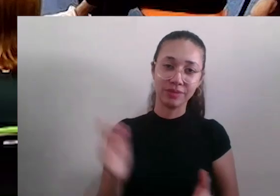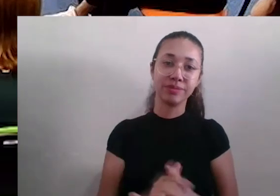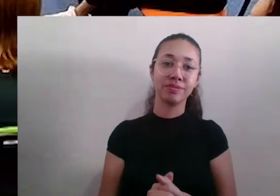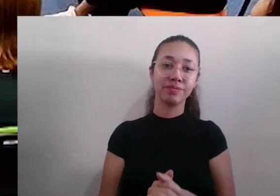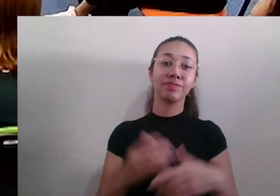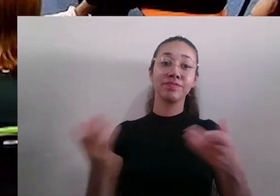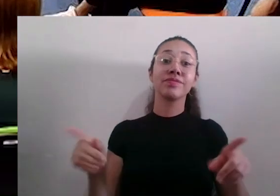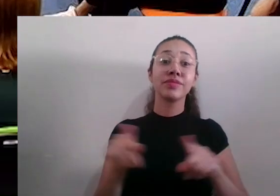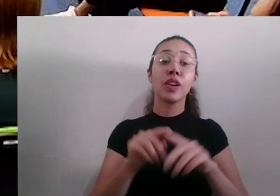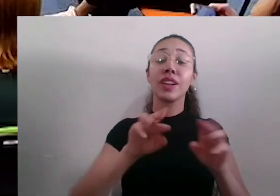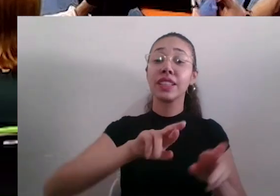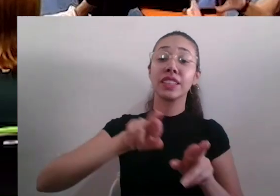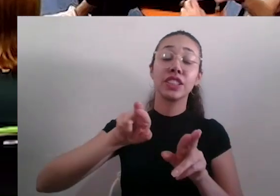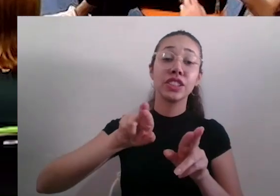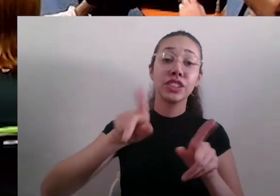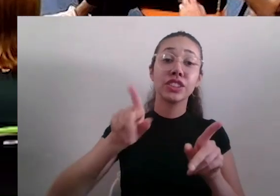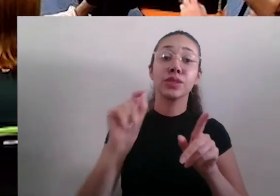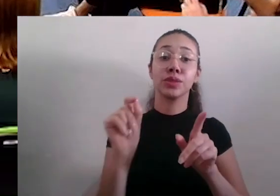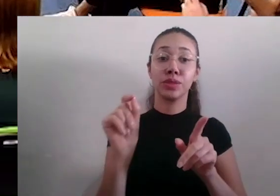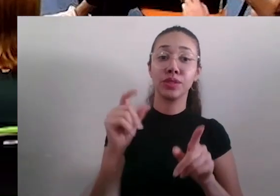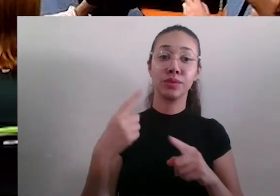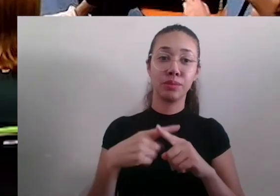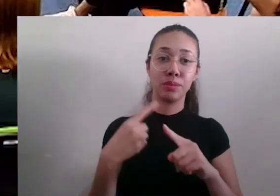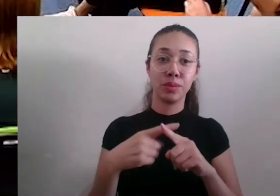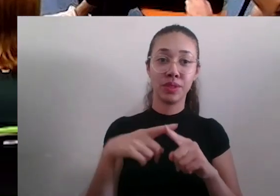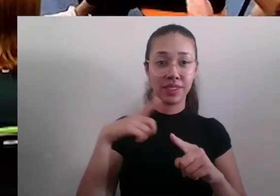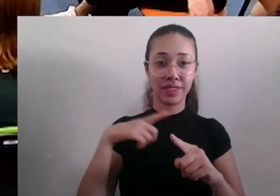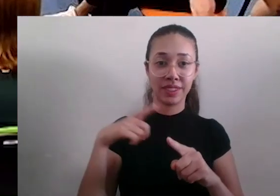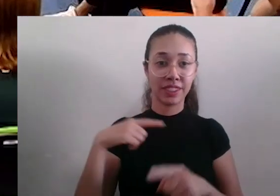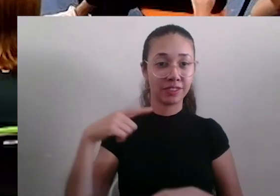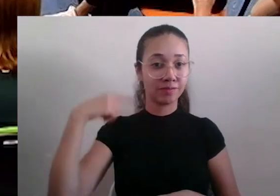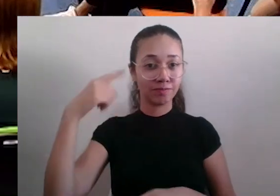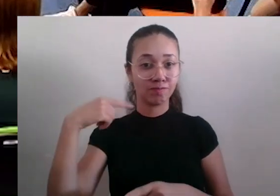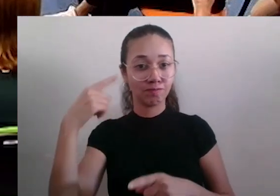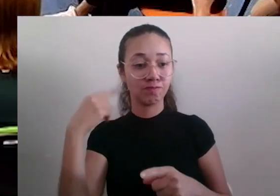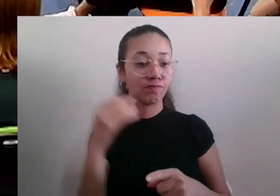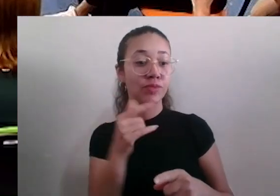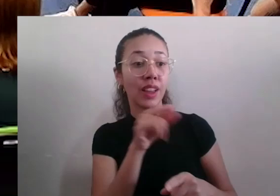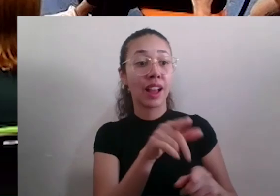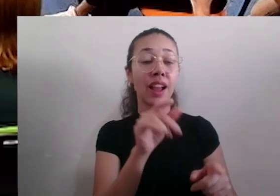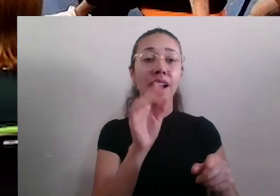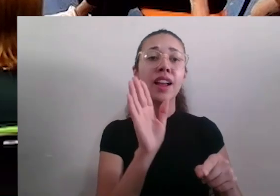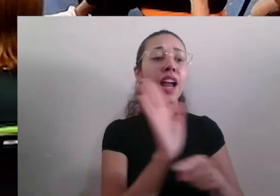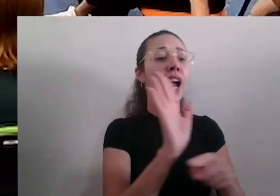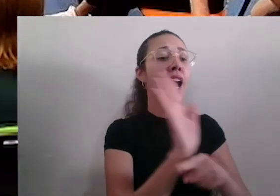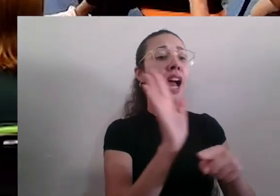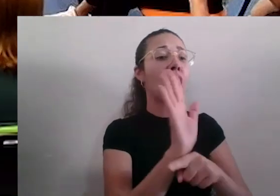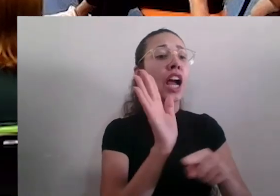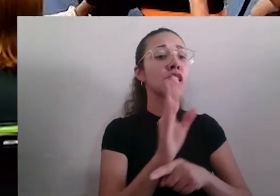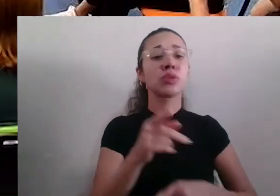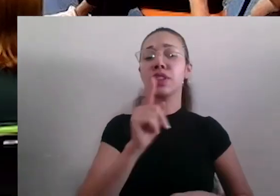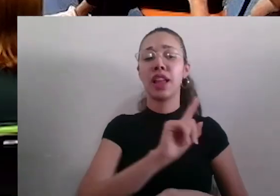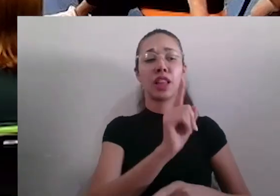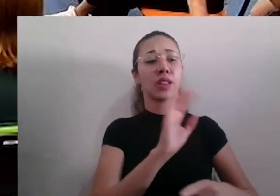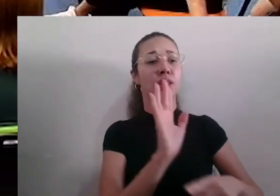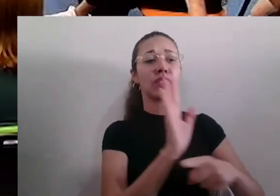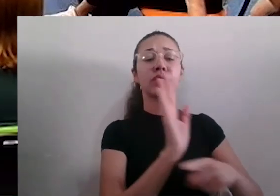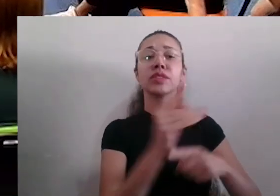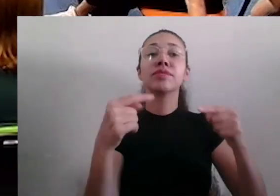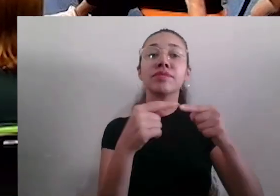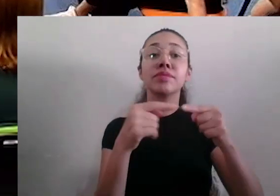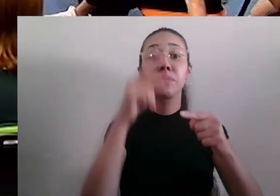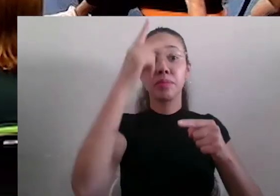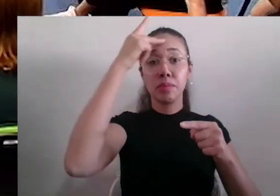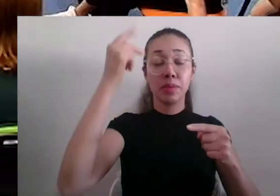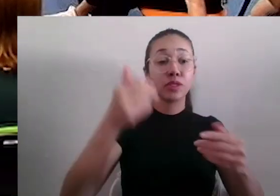defesa que o Evandro lin Silva fez que é uma defesa completamente absurda Porém para quem é de fora do Judiciário que ouve e diz